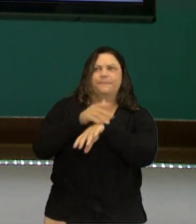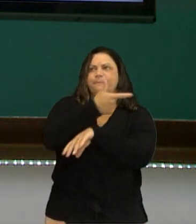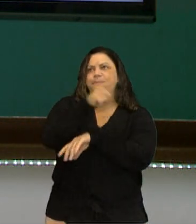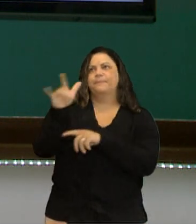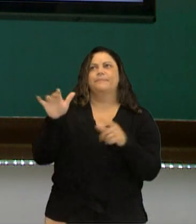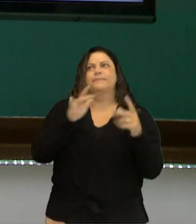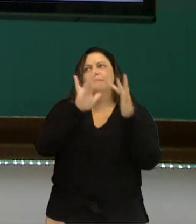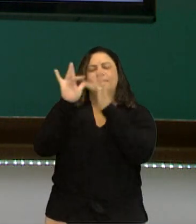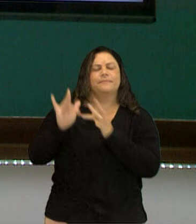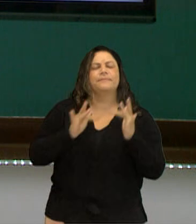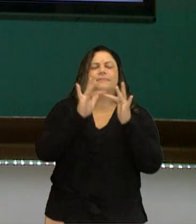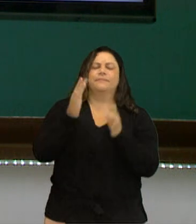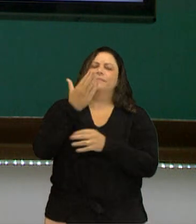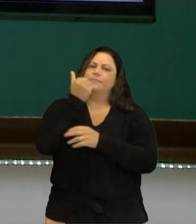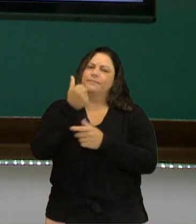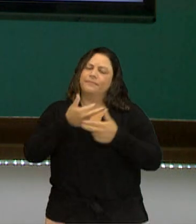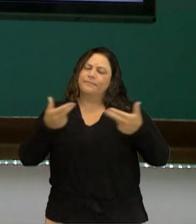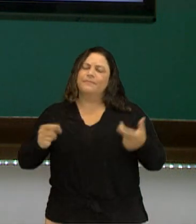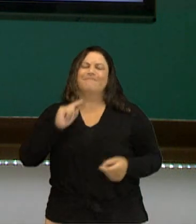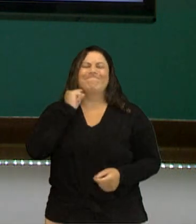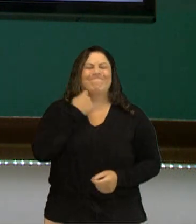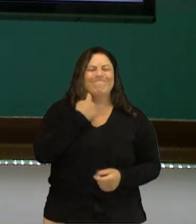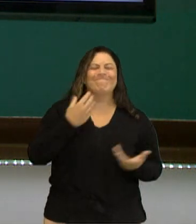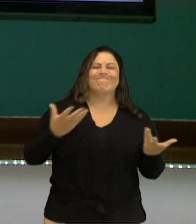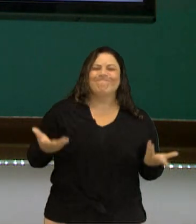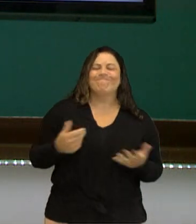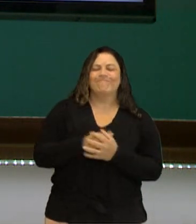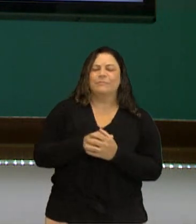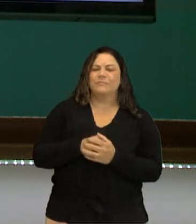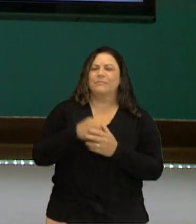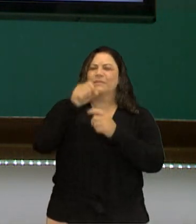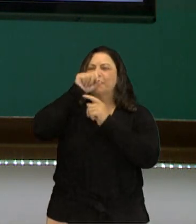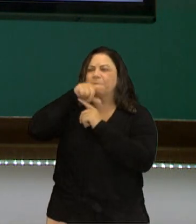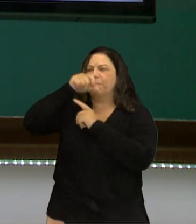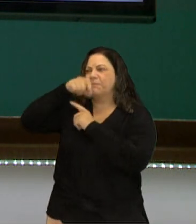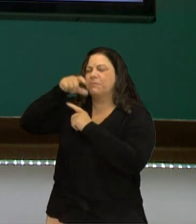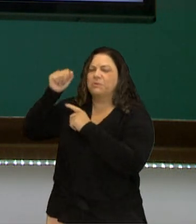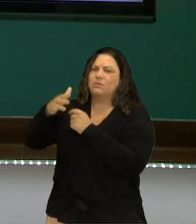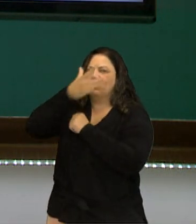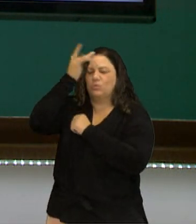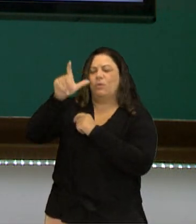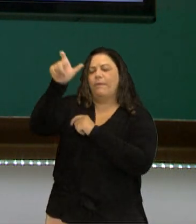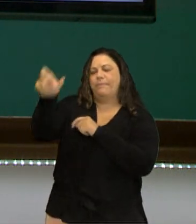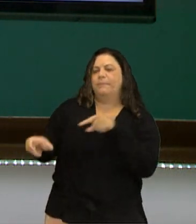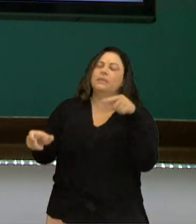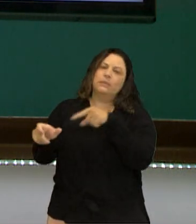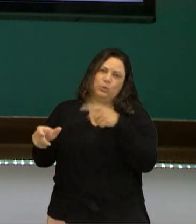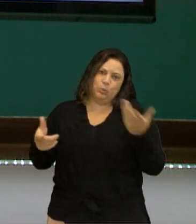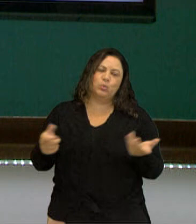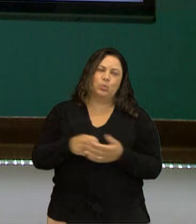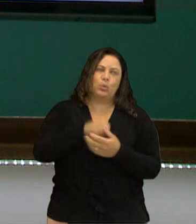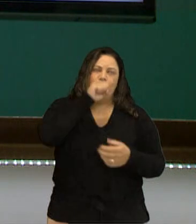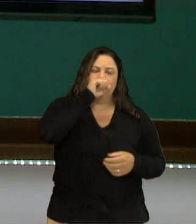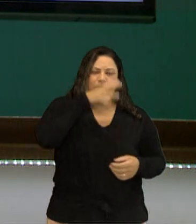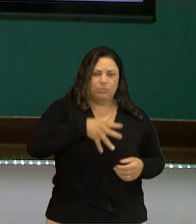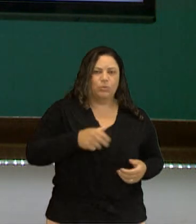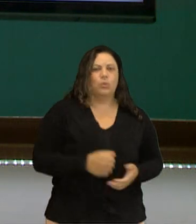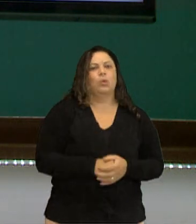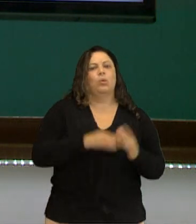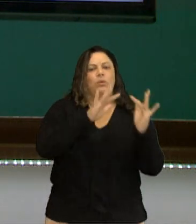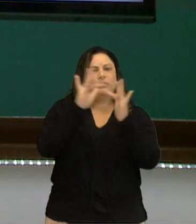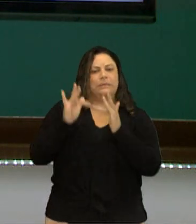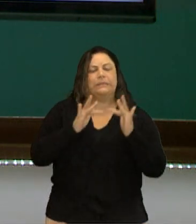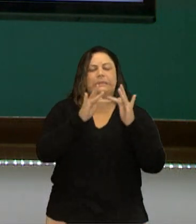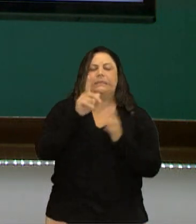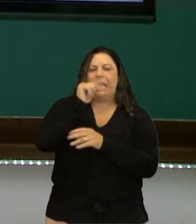com alimento contaminado, não estar próxima de gotículas de saliva de uma pessoa que espirrou, contato com uma água